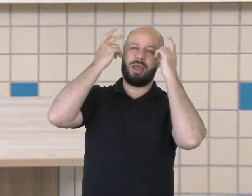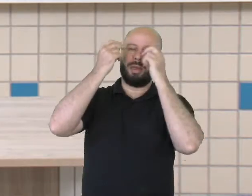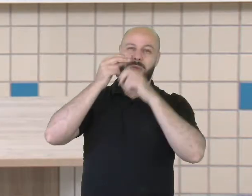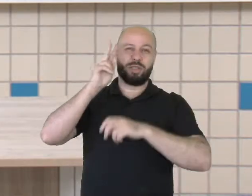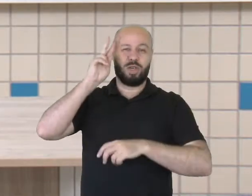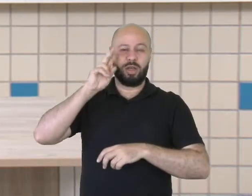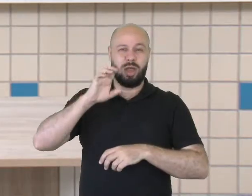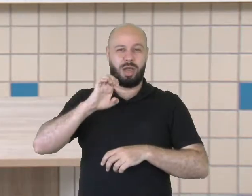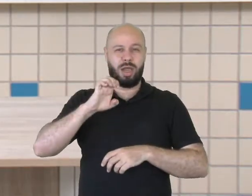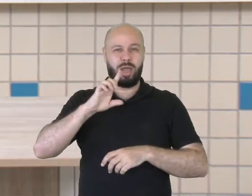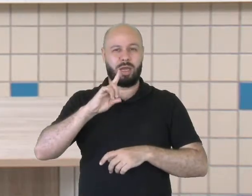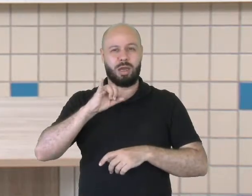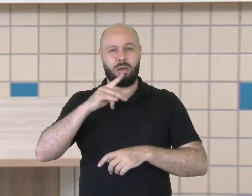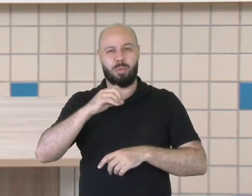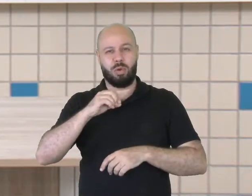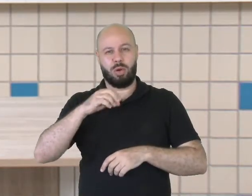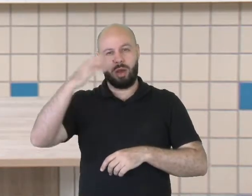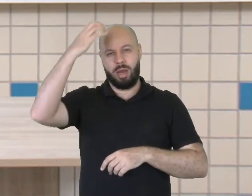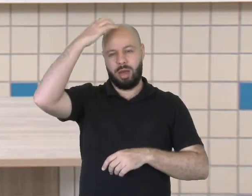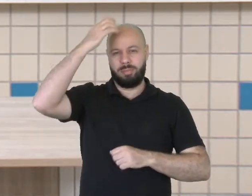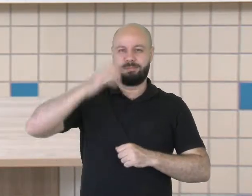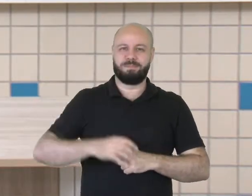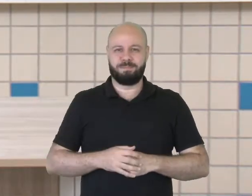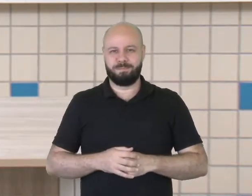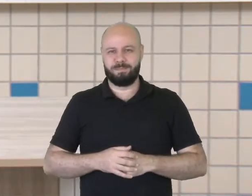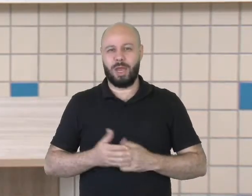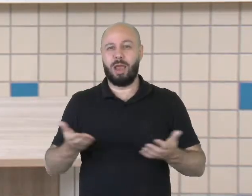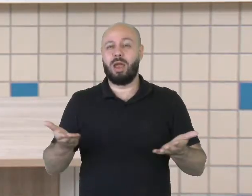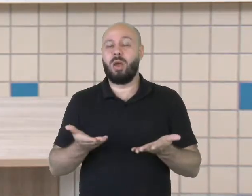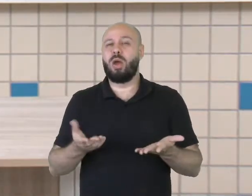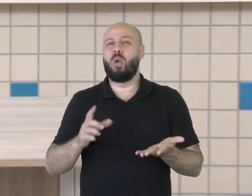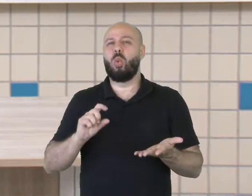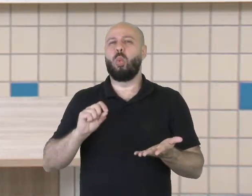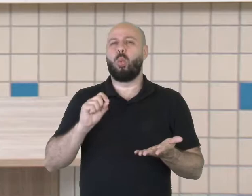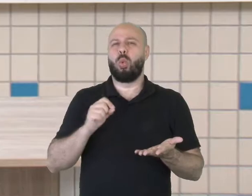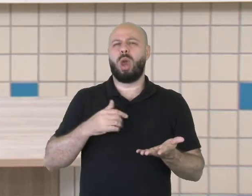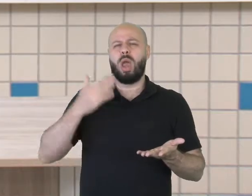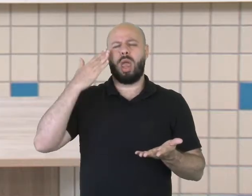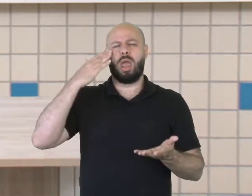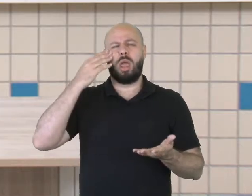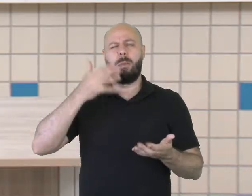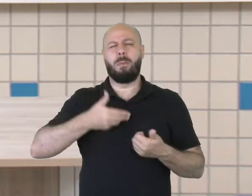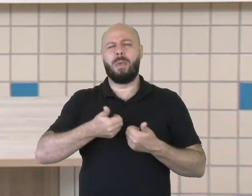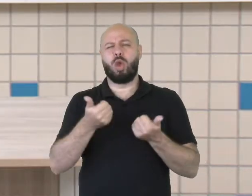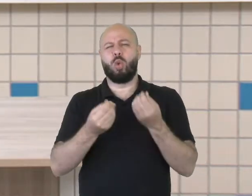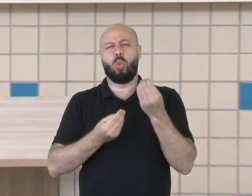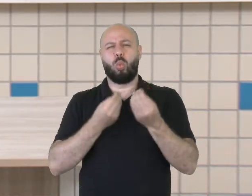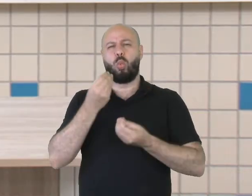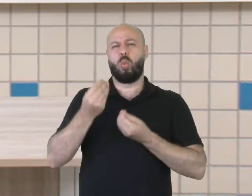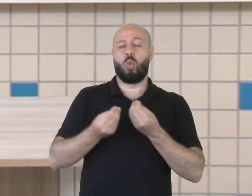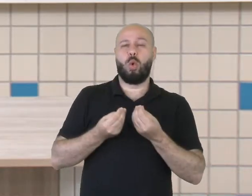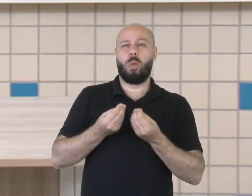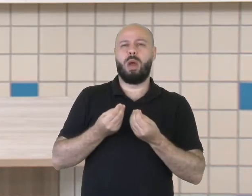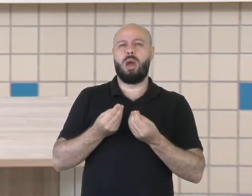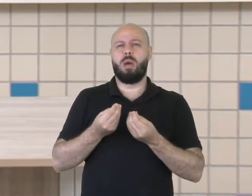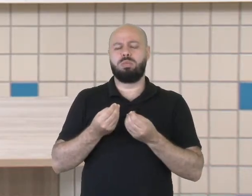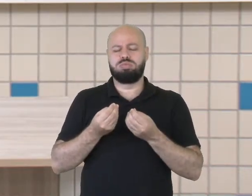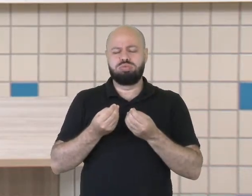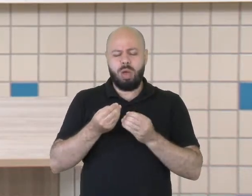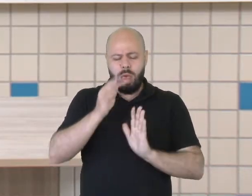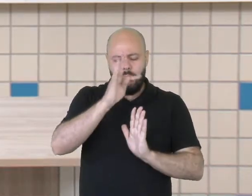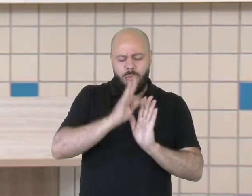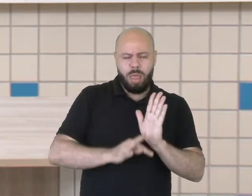do Édipo Rei. Na aula de hoje, vamos entender melhor como é construído um